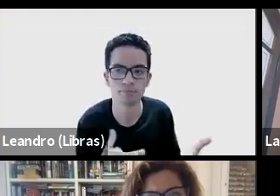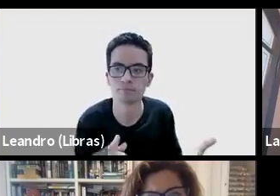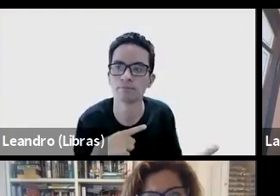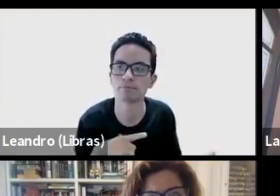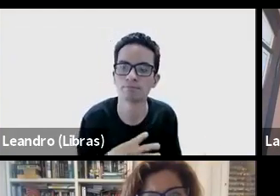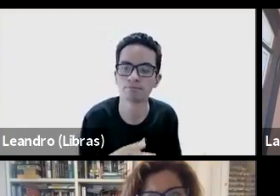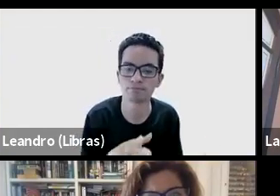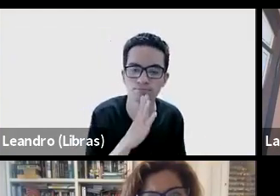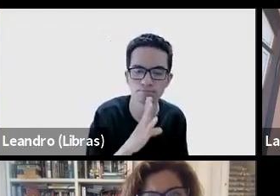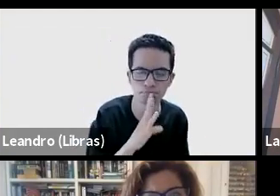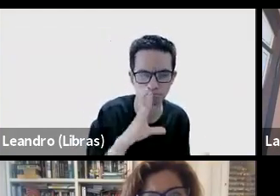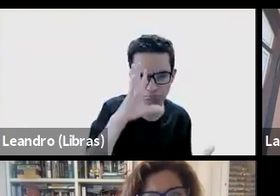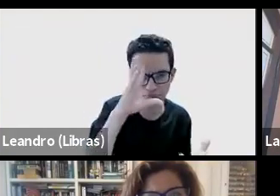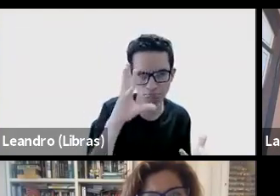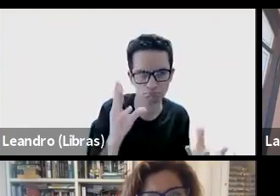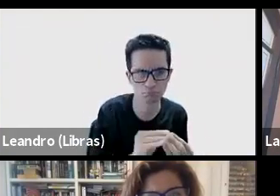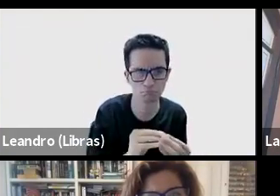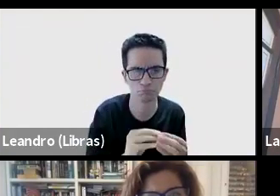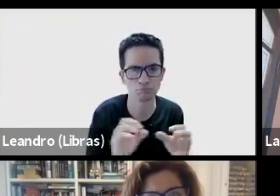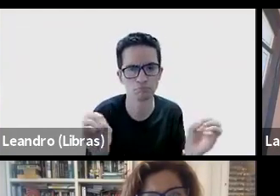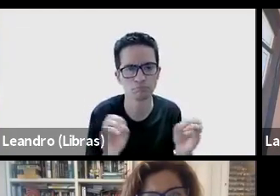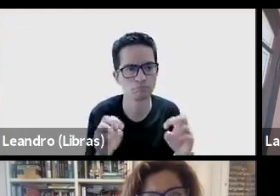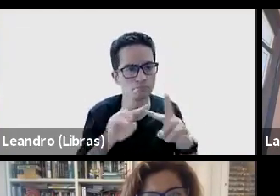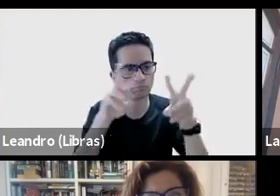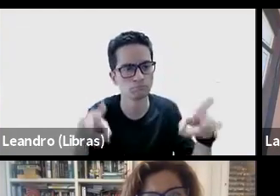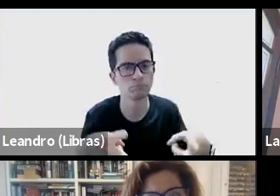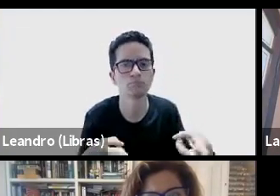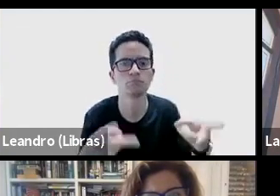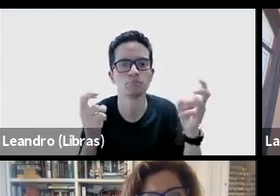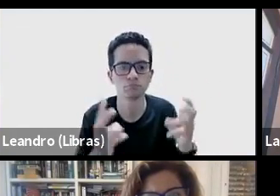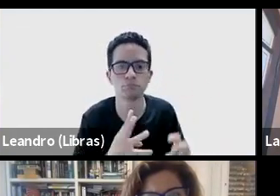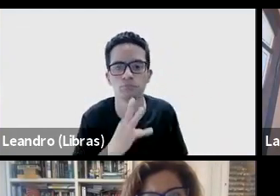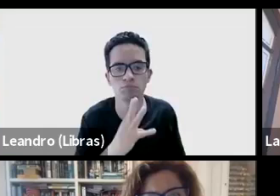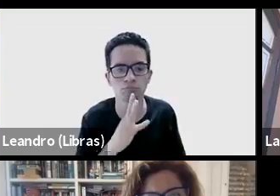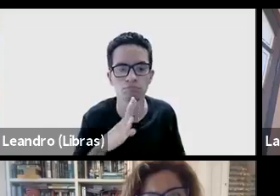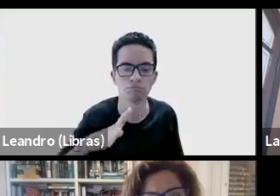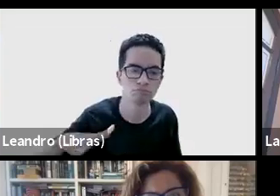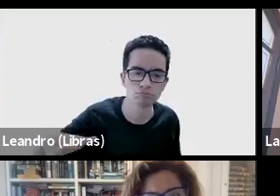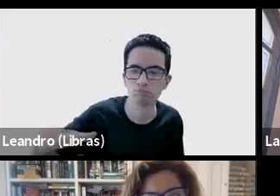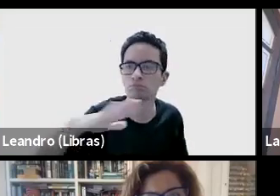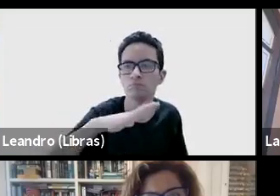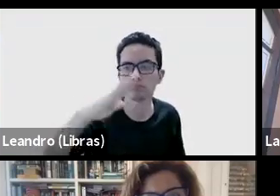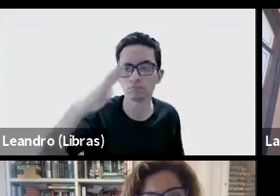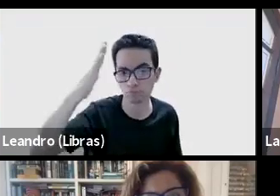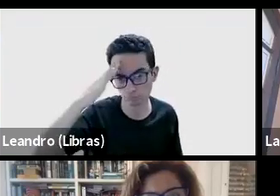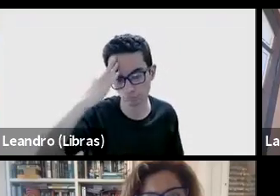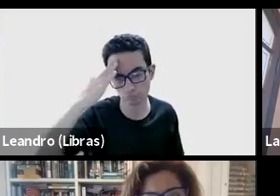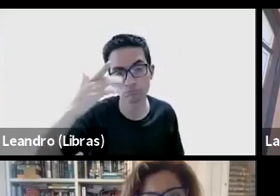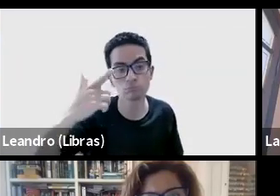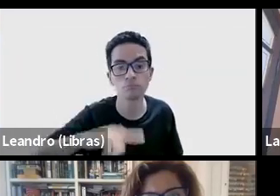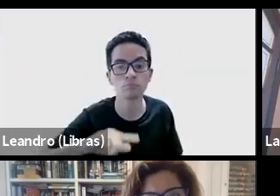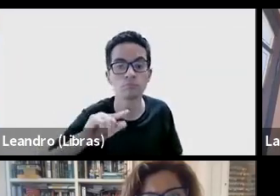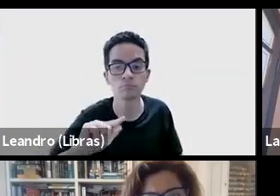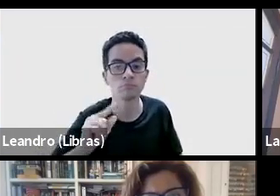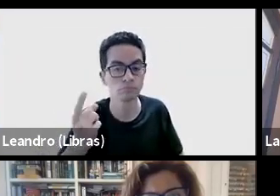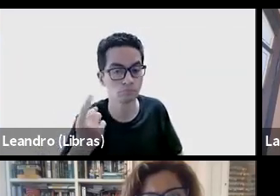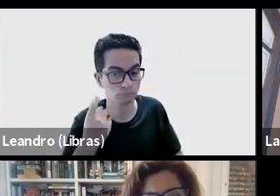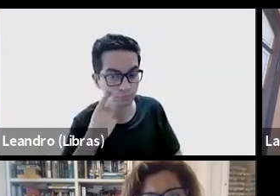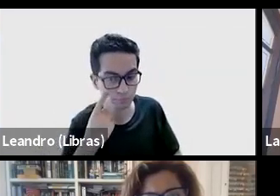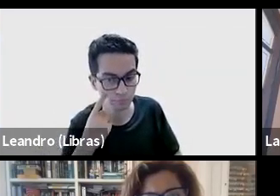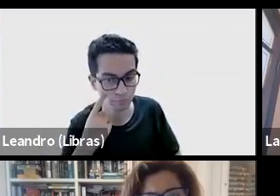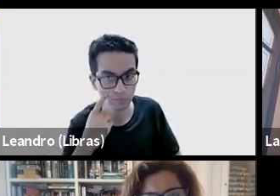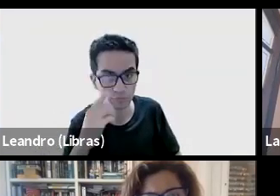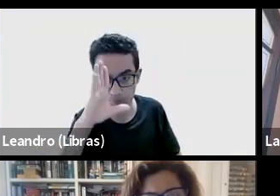conhecimentos subalternos, né, mas da visibilidade desses conhecimentos, né? Então, a gente cada vez mais, né, principalmente nos